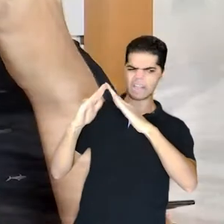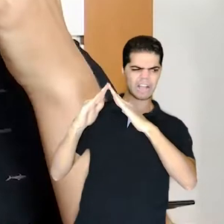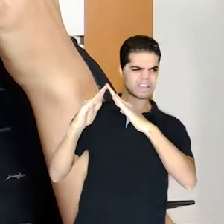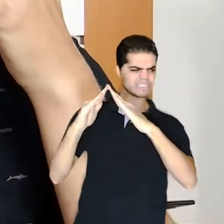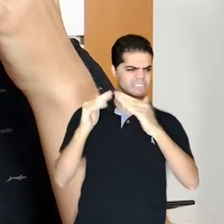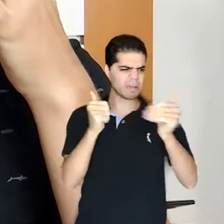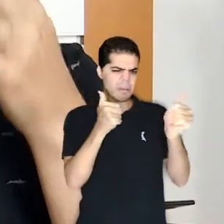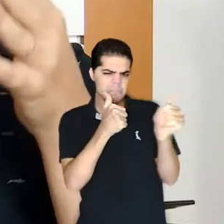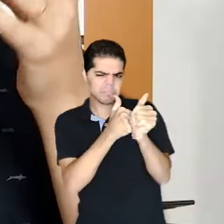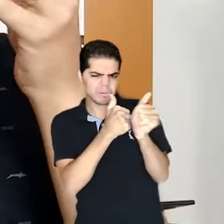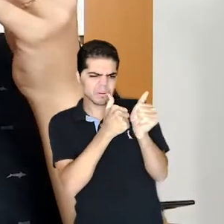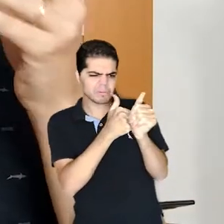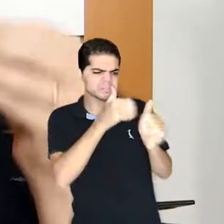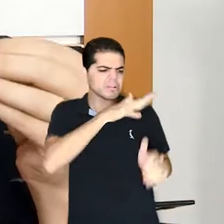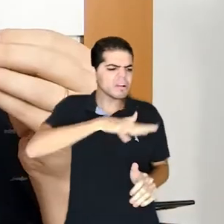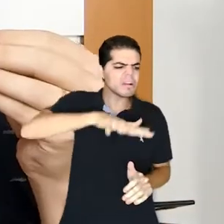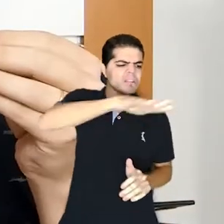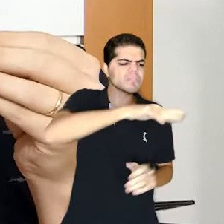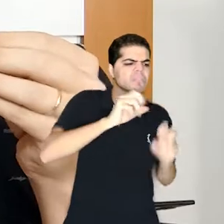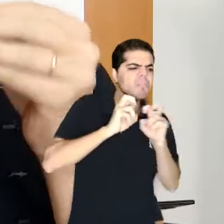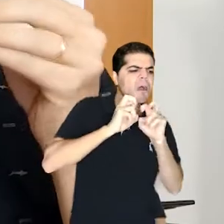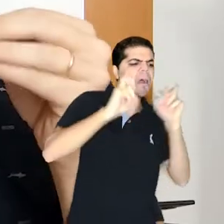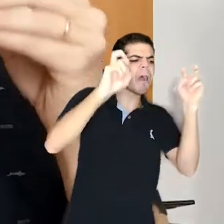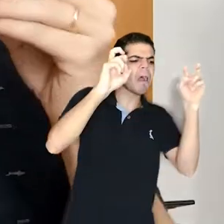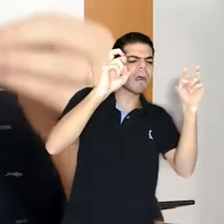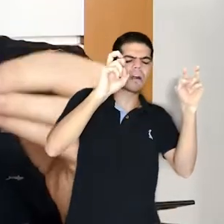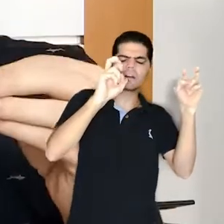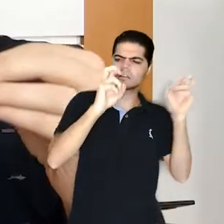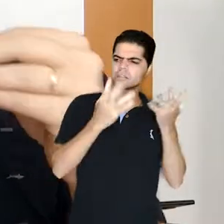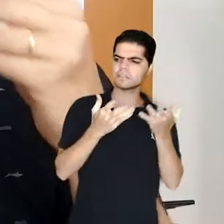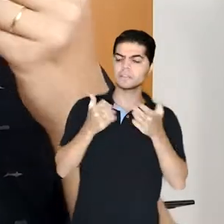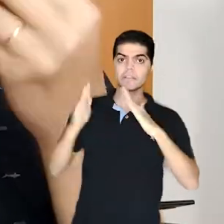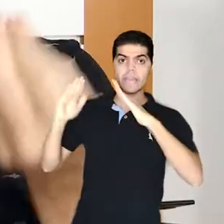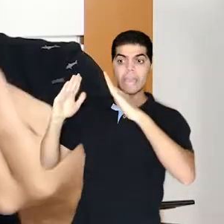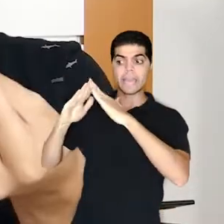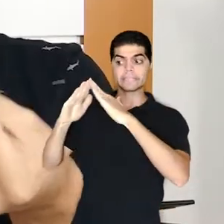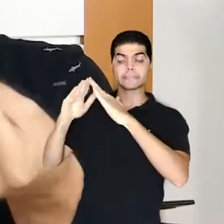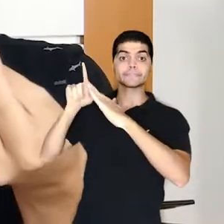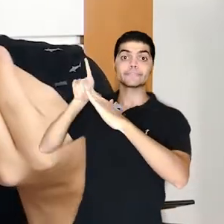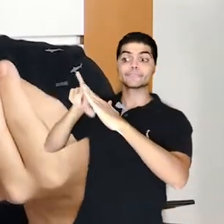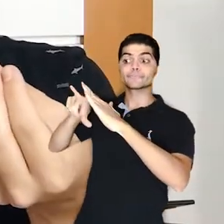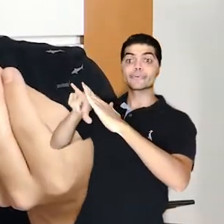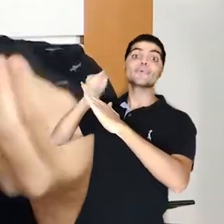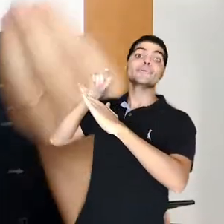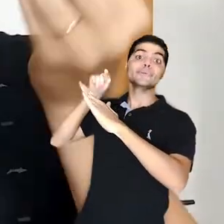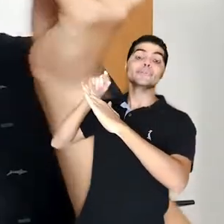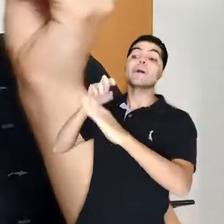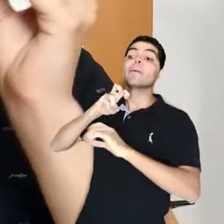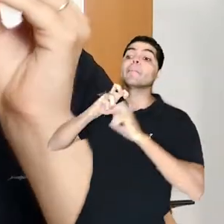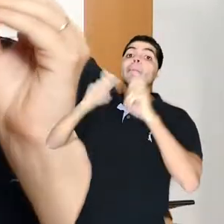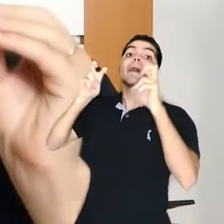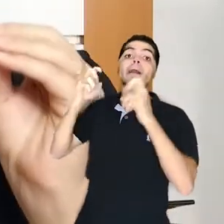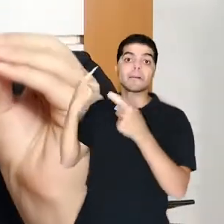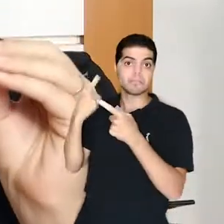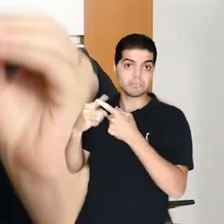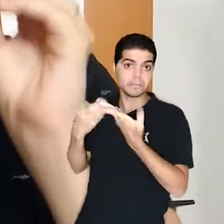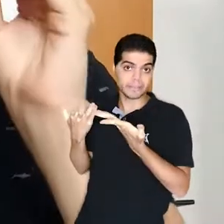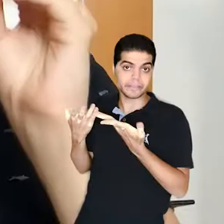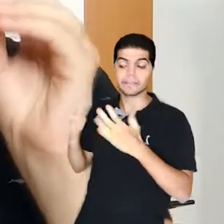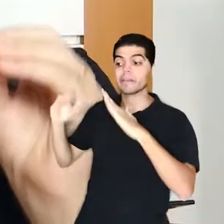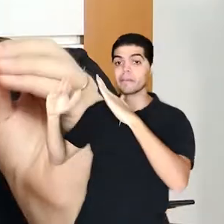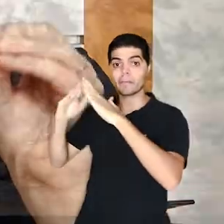próxima de onde teve o Grito da Ipiranga. Gente, esta casa foi escolhida para ser a Casa do Grito porque ela é uma